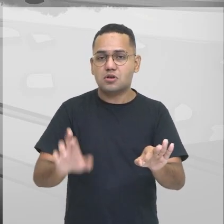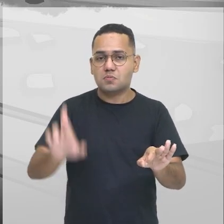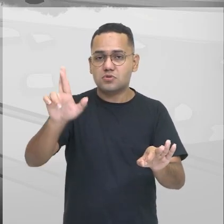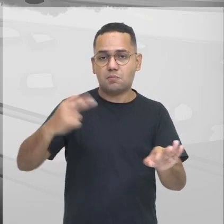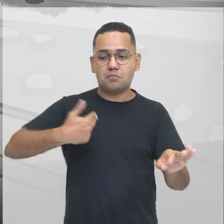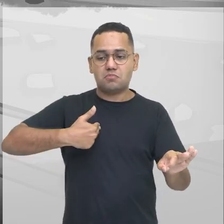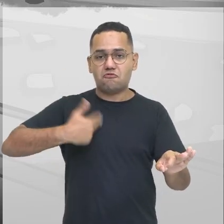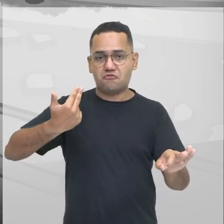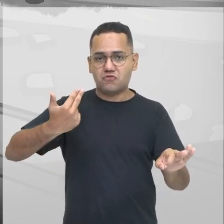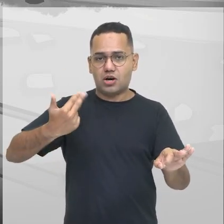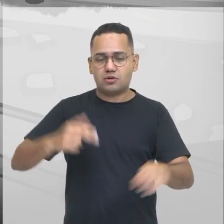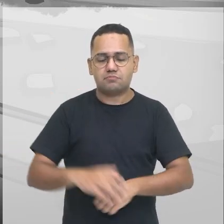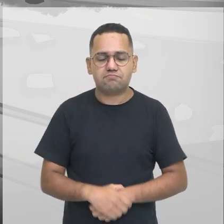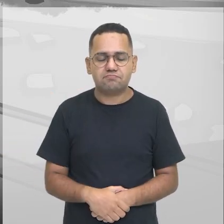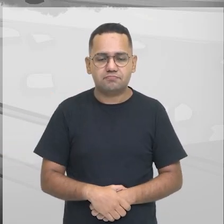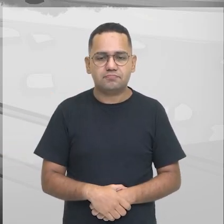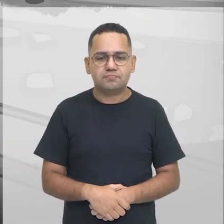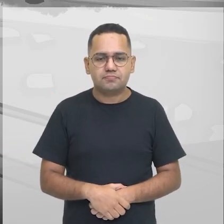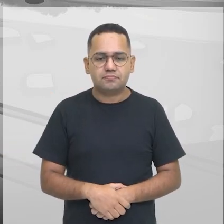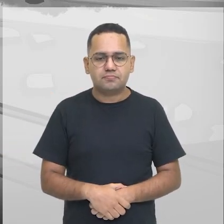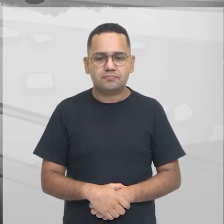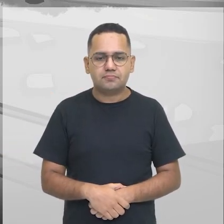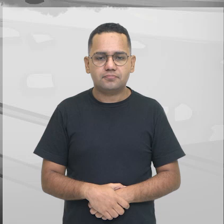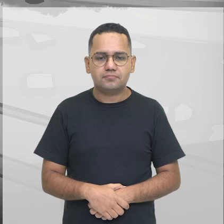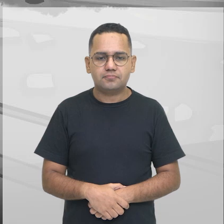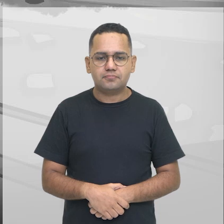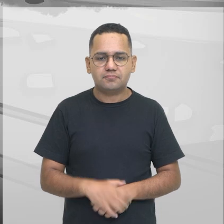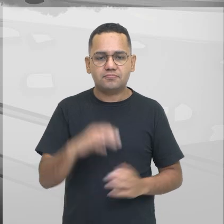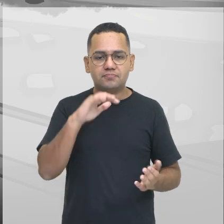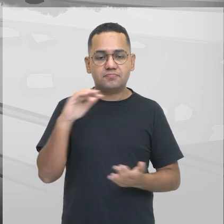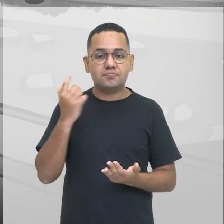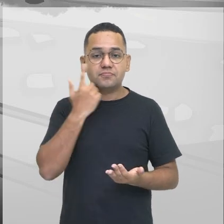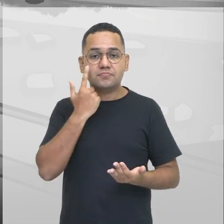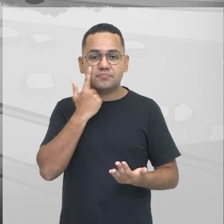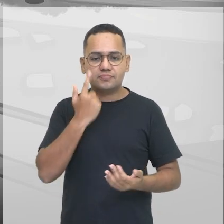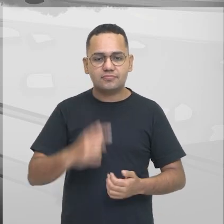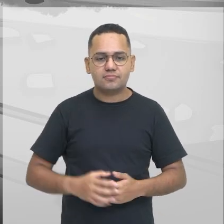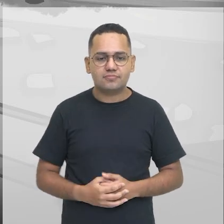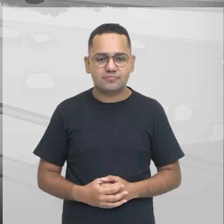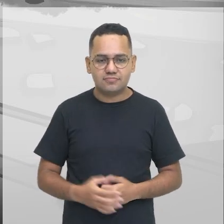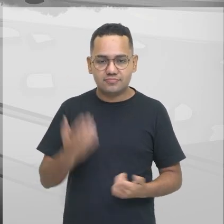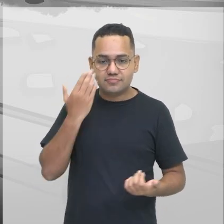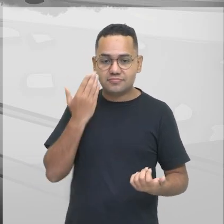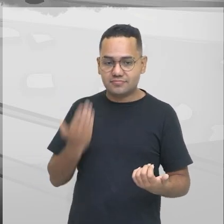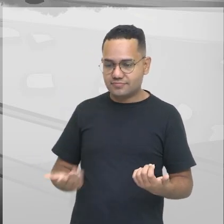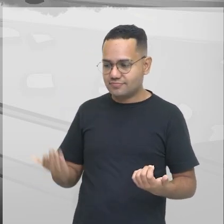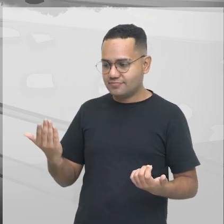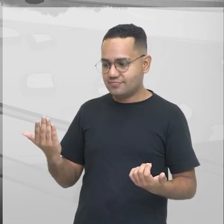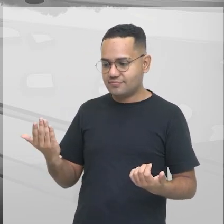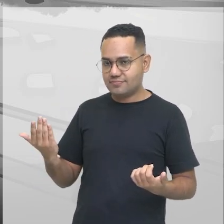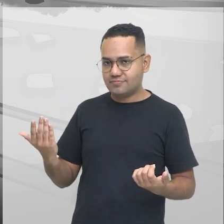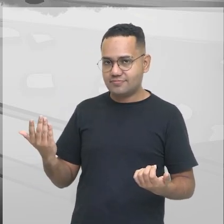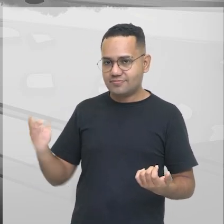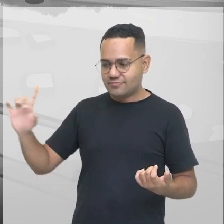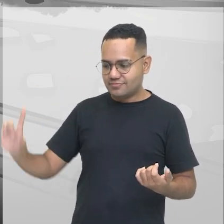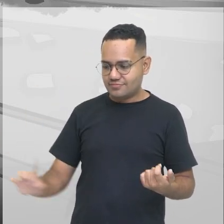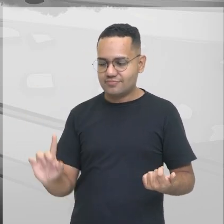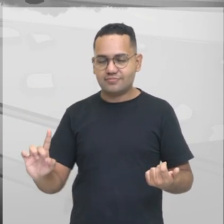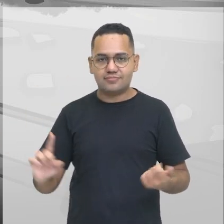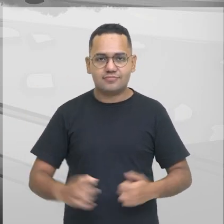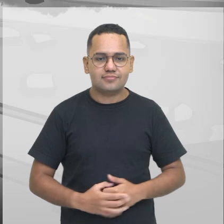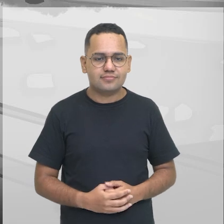Getúlio Vargas. Falando no Getúlio, vamos chamá-lo para participar de nossa aula. Vamos lá. Getúlio Vargas, presidente Vargas,